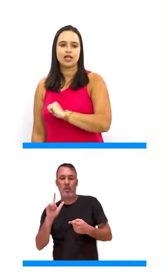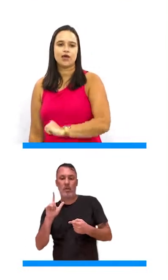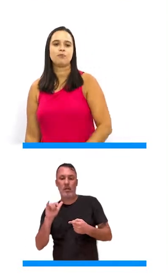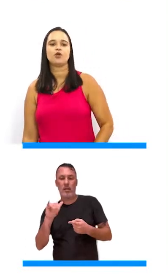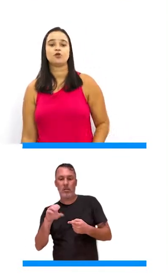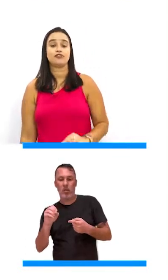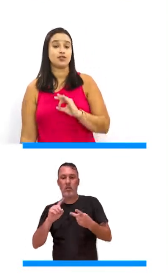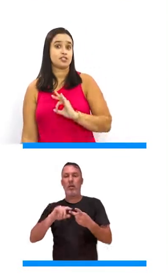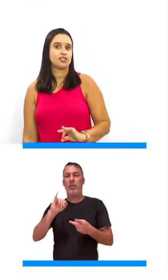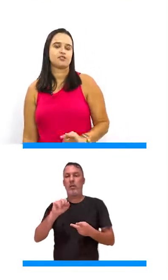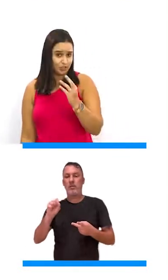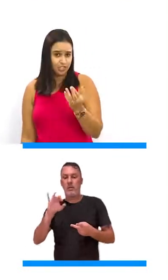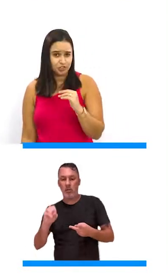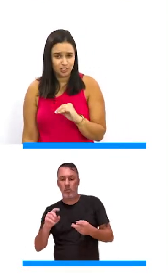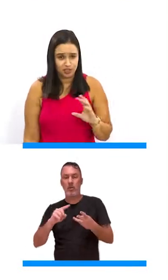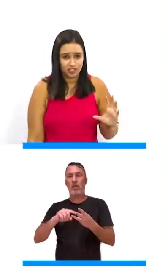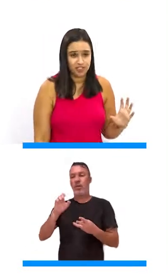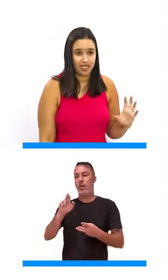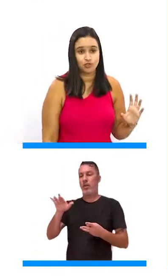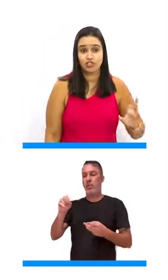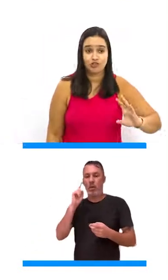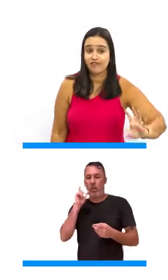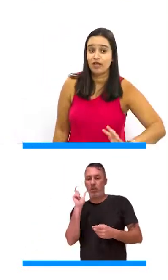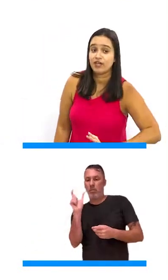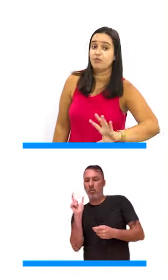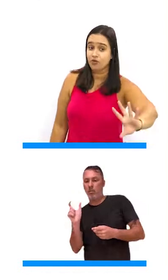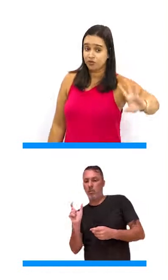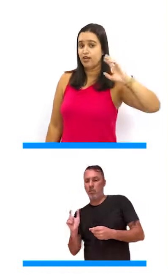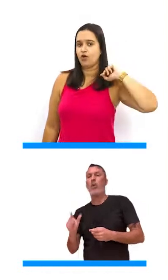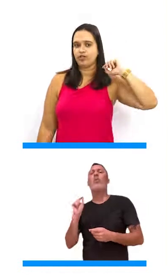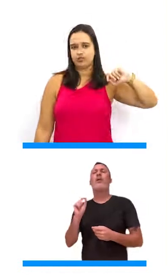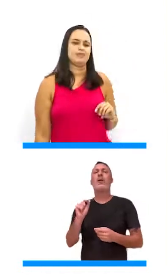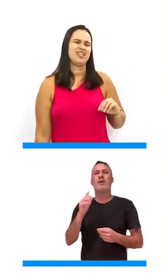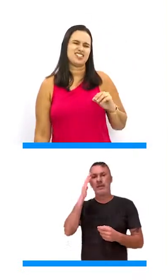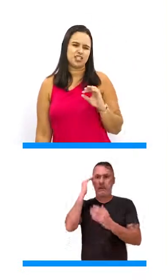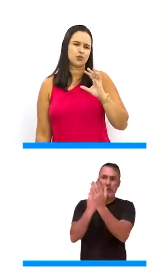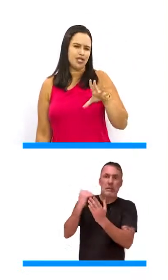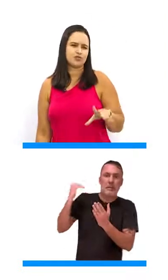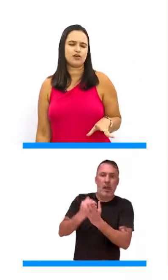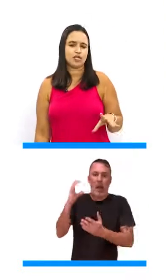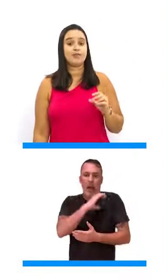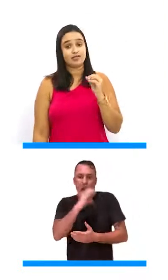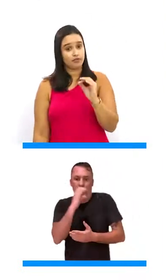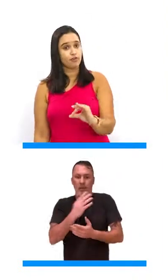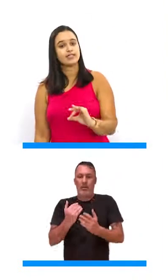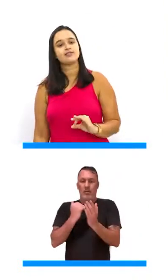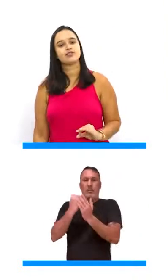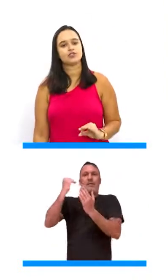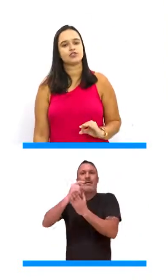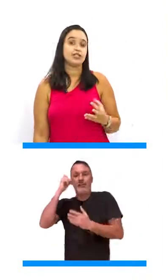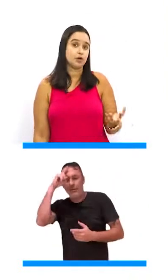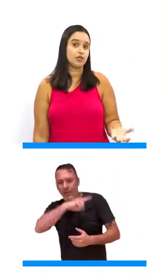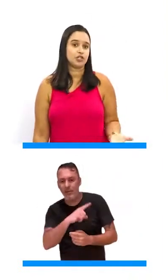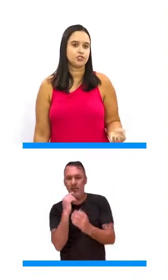este é um piloto velocíssimo. Gente, nas nossas interações a gente vai falar o quê? Muito veloz. Mas a gente quase não vai usar, mas é uma forma que